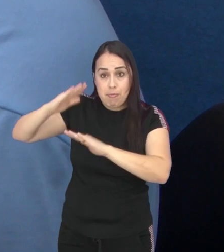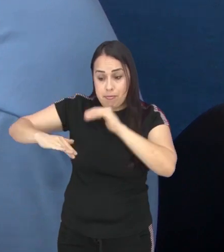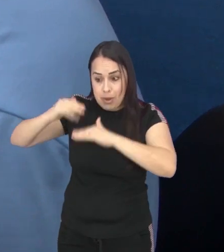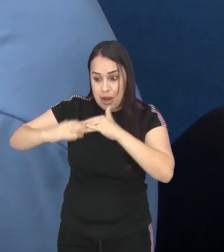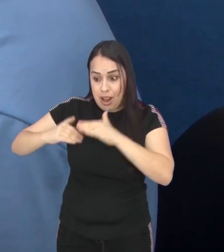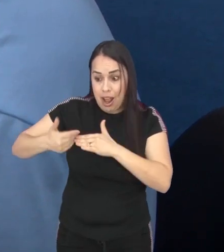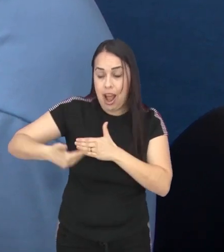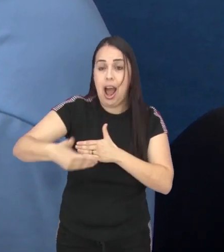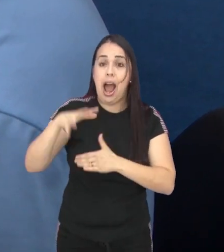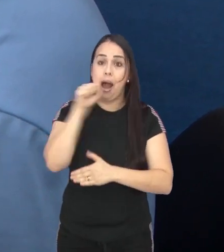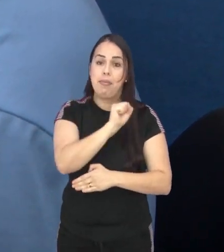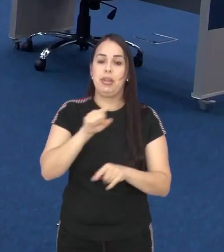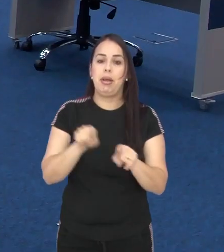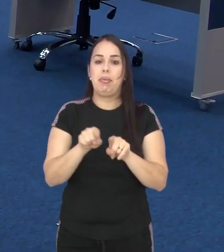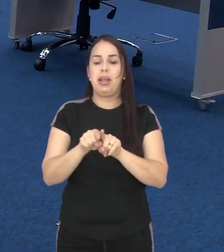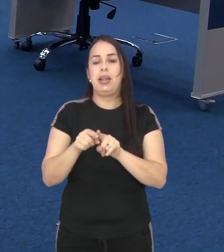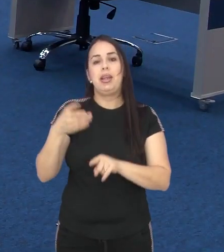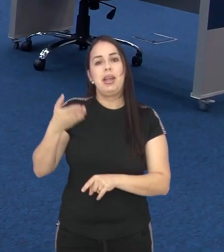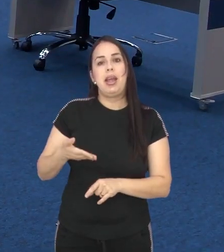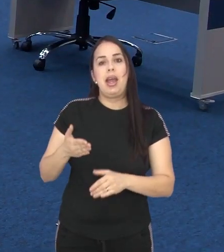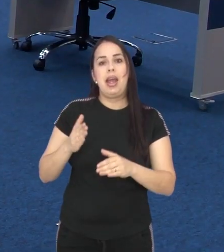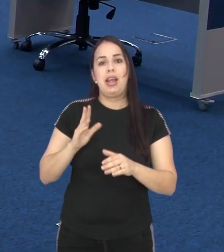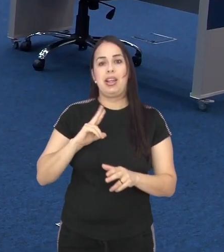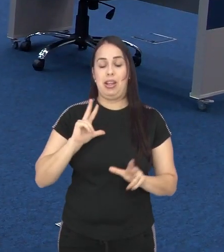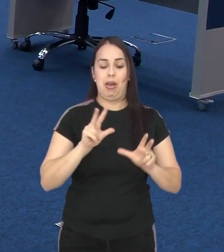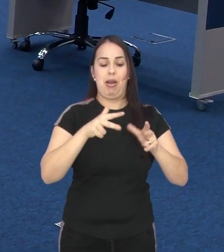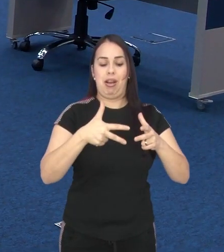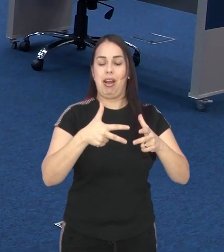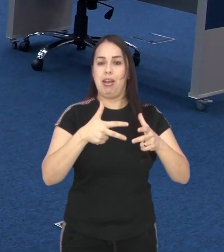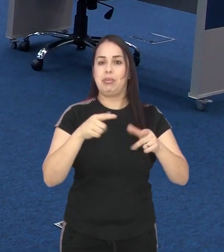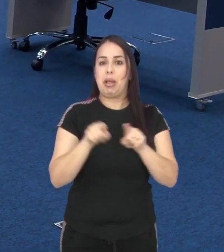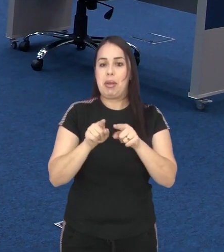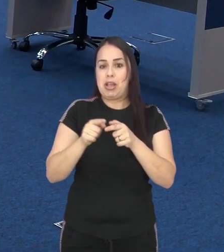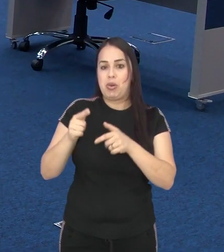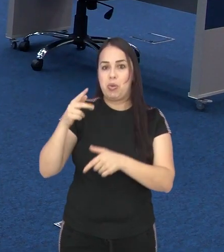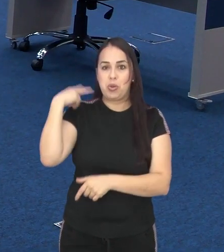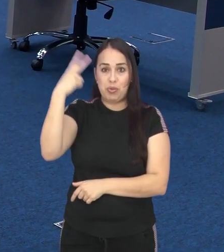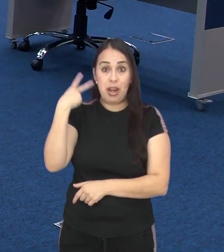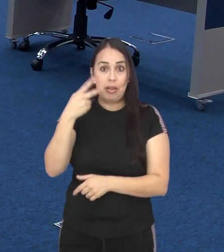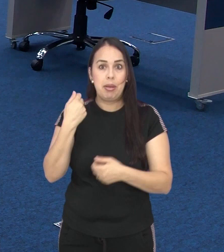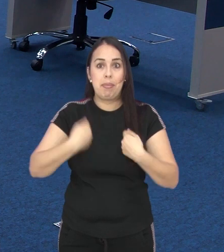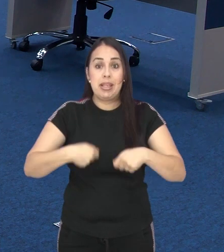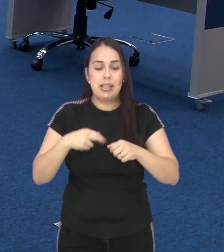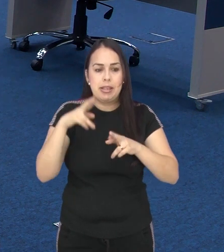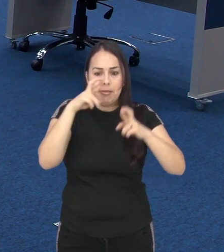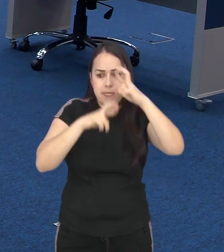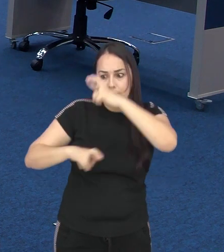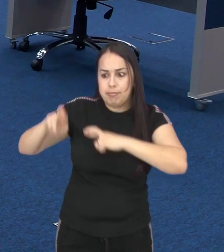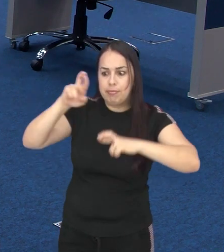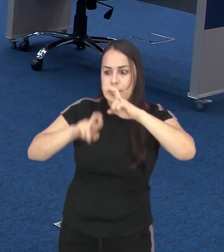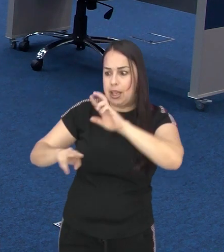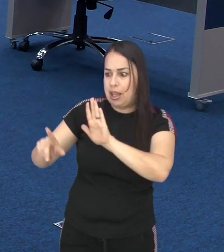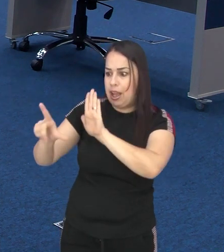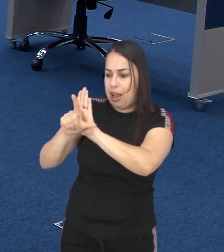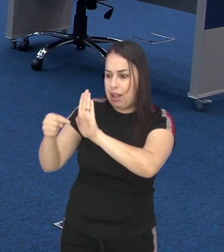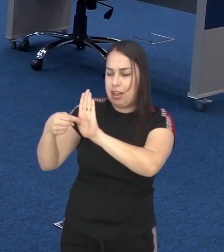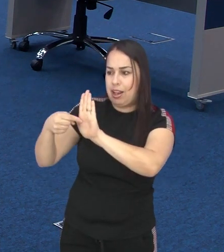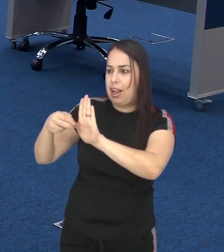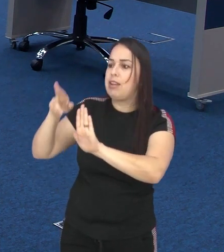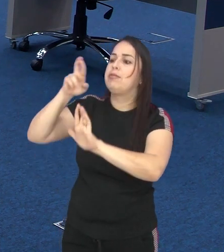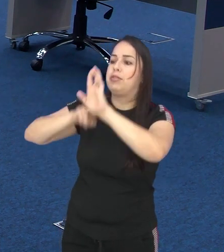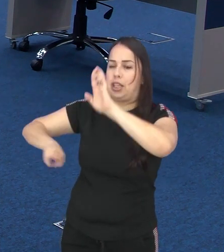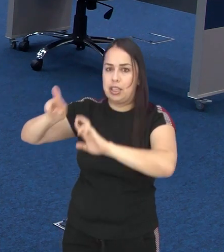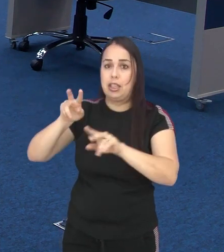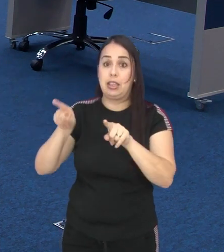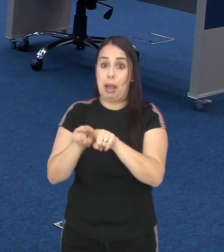breve colocada em prática. De acordo com o parlamentar, é papel da Câmara acompanhar a implantação das leis no município, assim